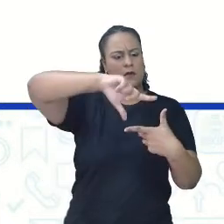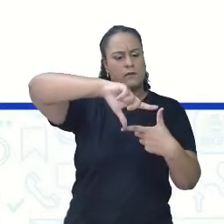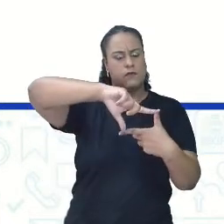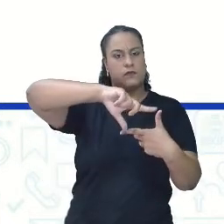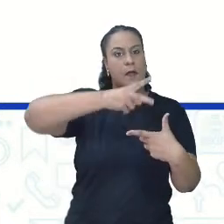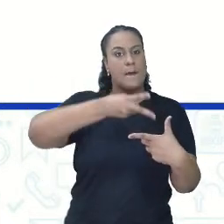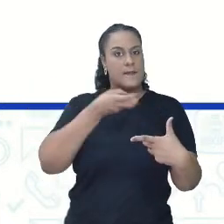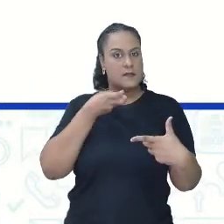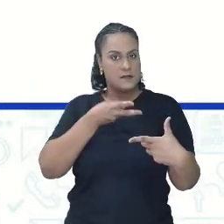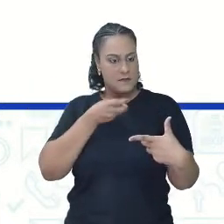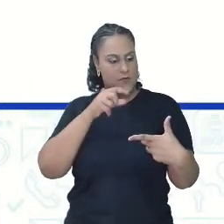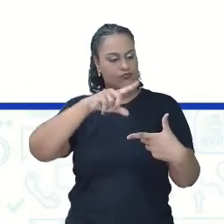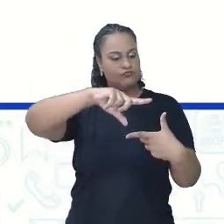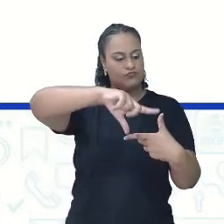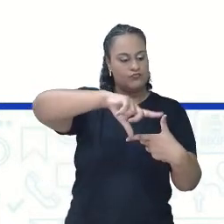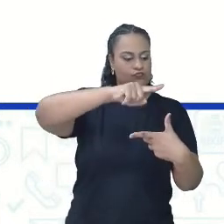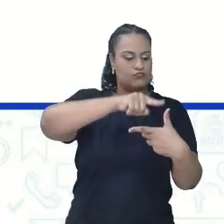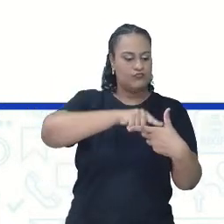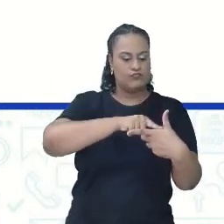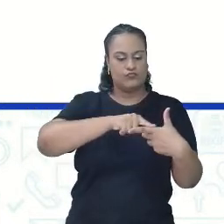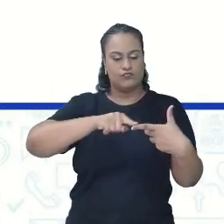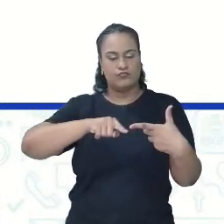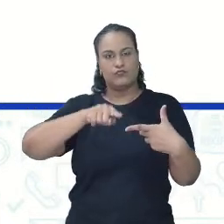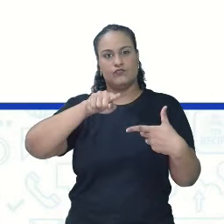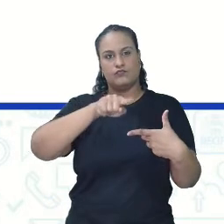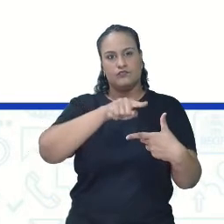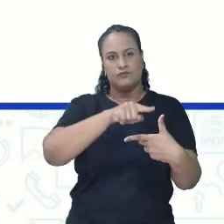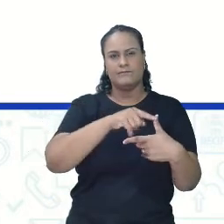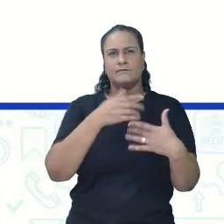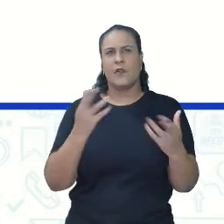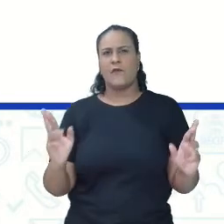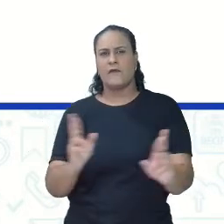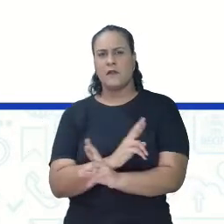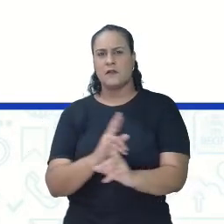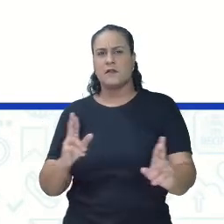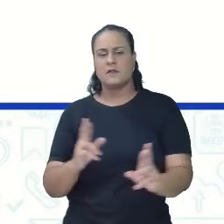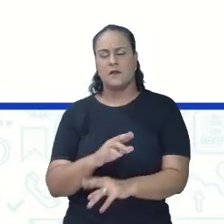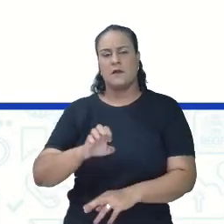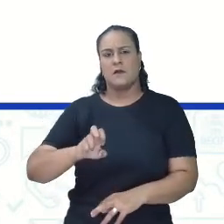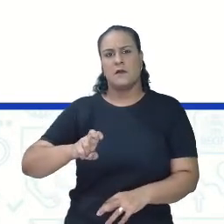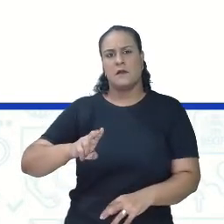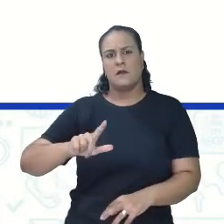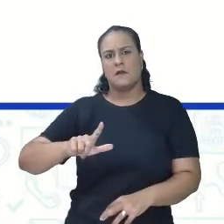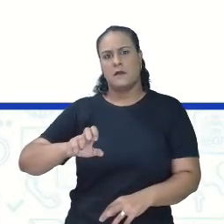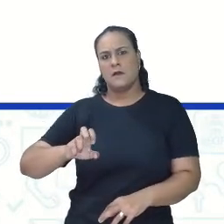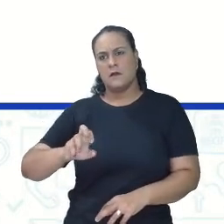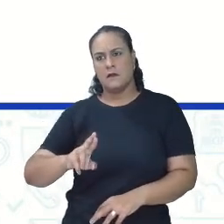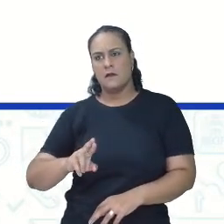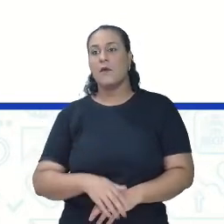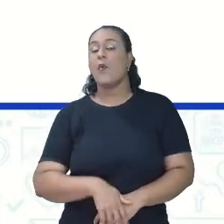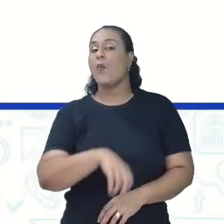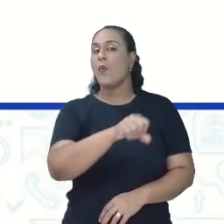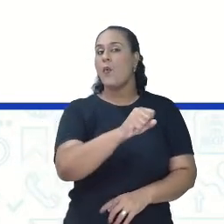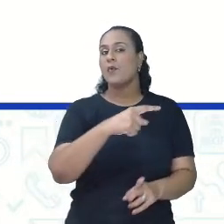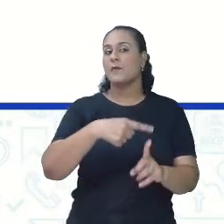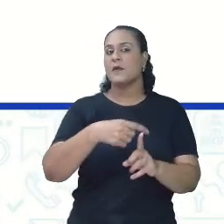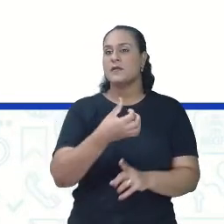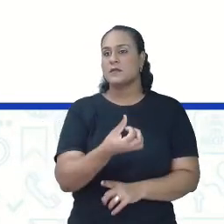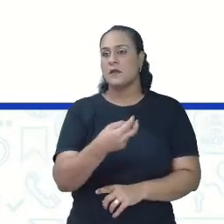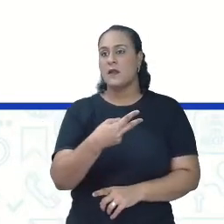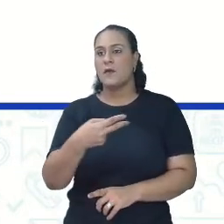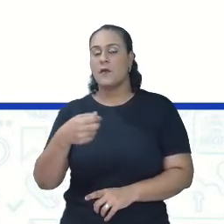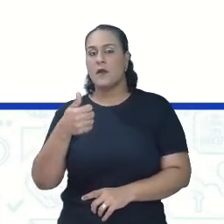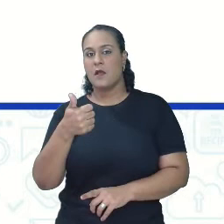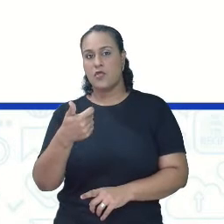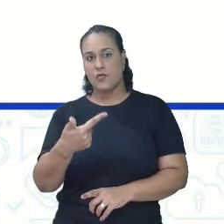retangular e verifica de acordo com a relação de Euler, a gente vai ter, ó, 8 mais 6 é igual a 12 mais